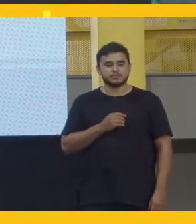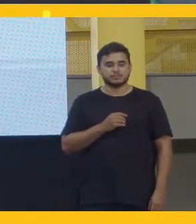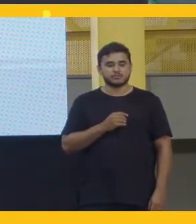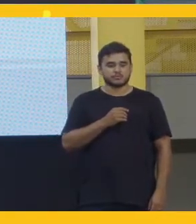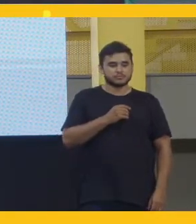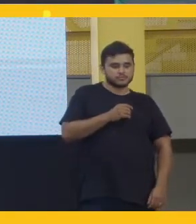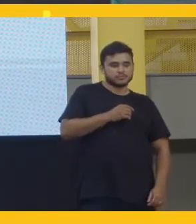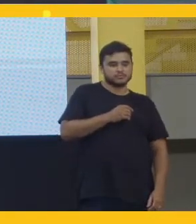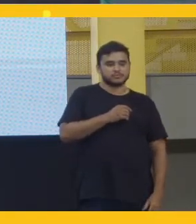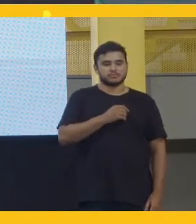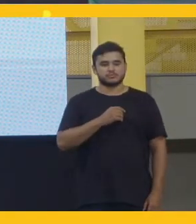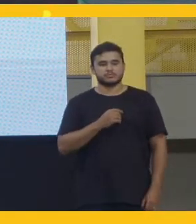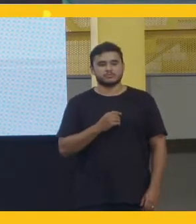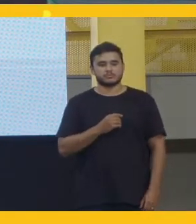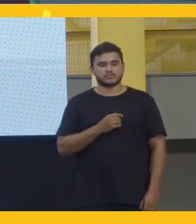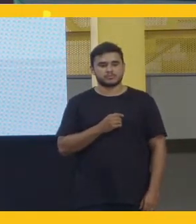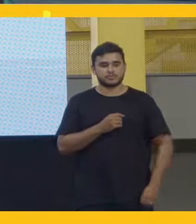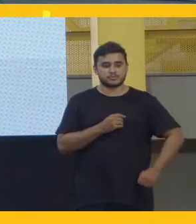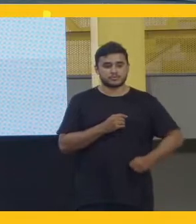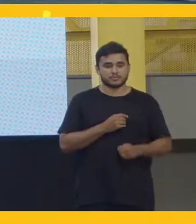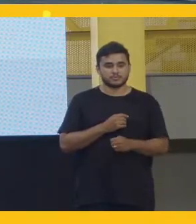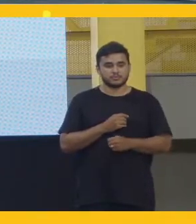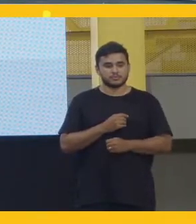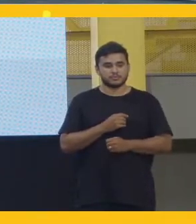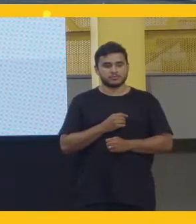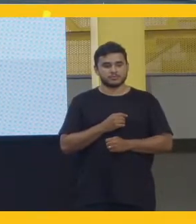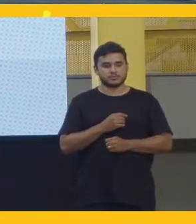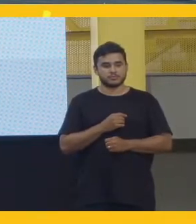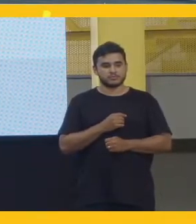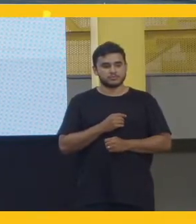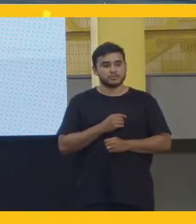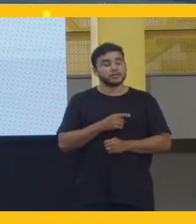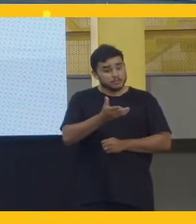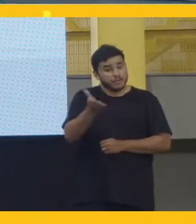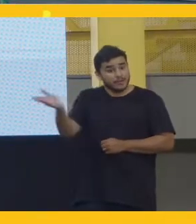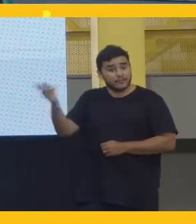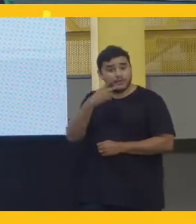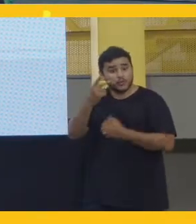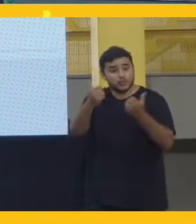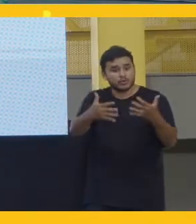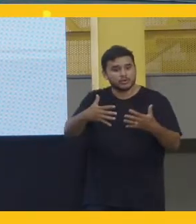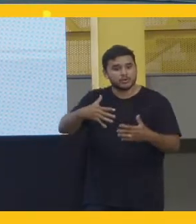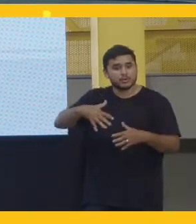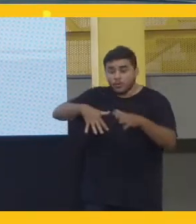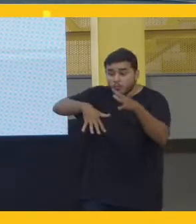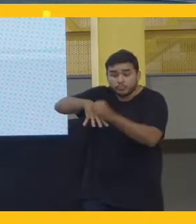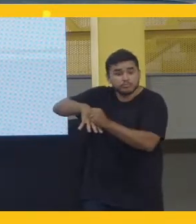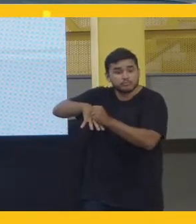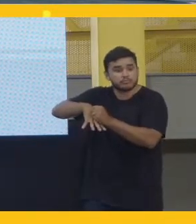green e blue. Professor, nunca aprendi inglês na minha vida, mas ou menos as cores vamos aprender.